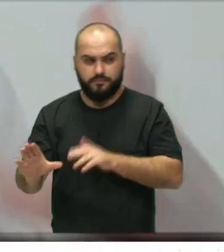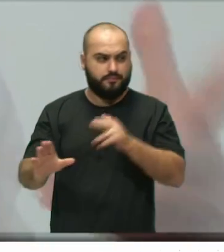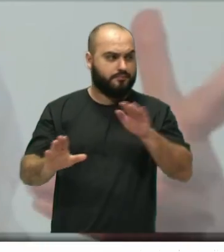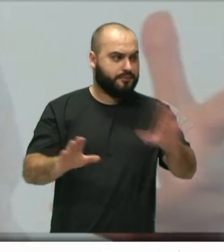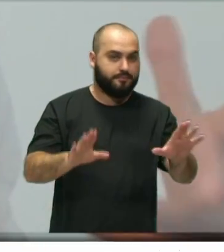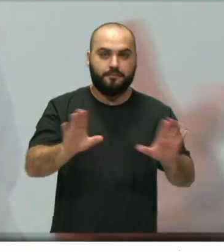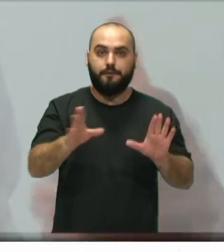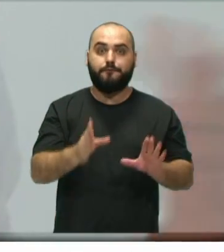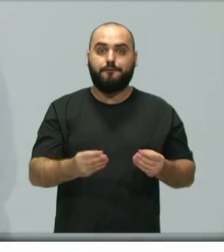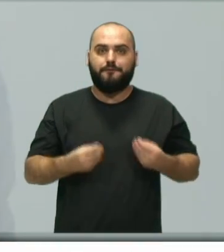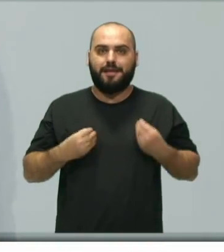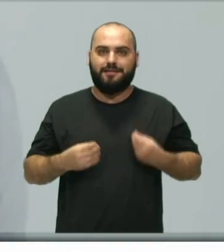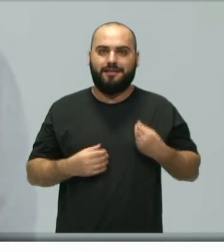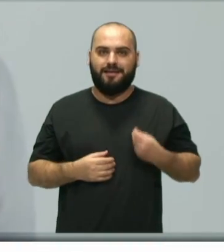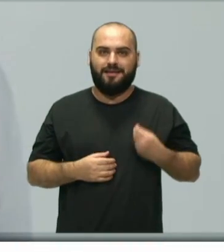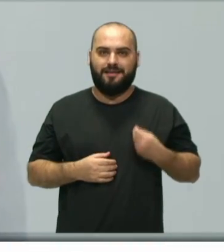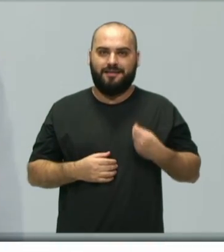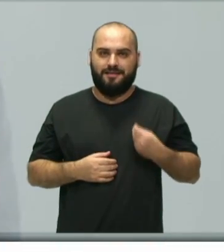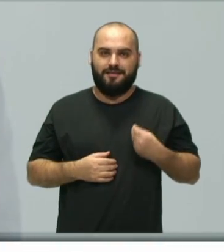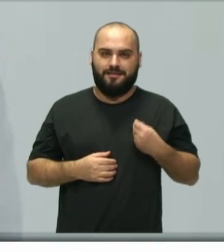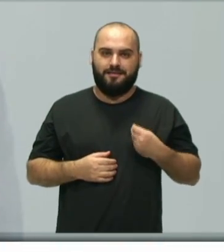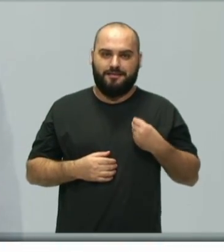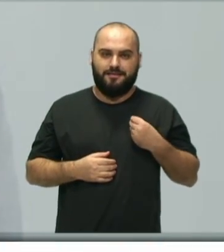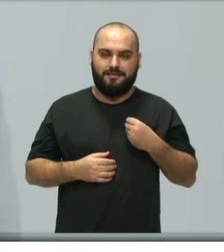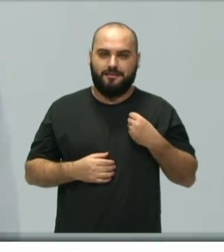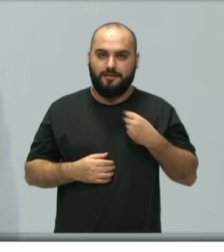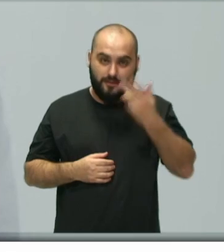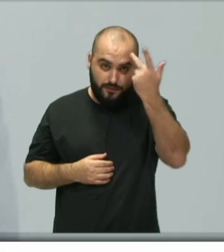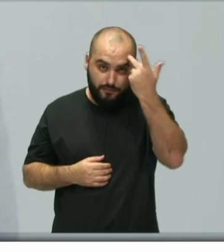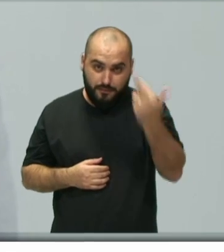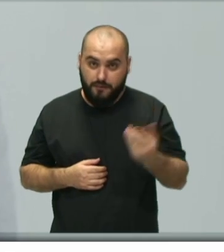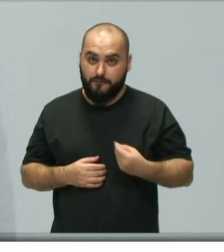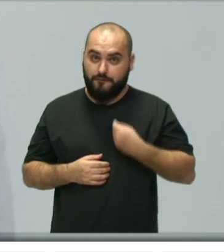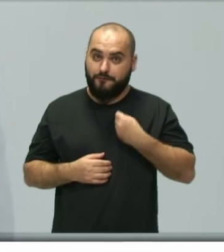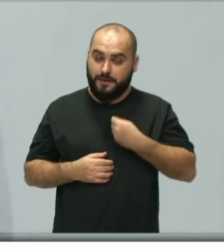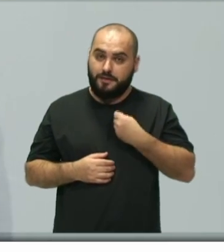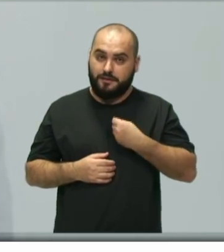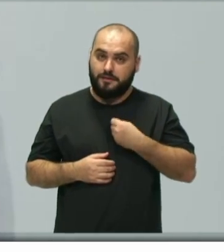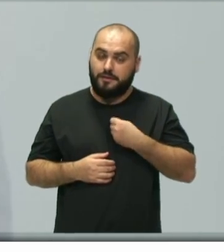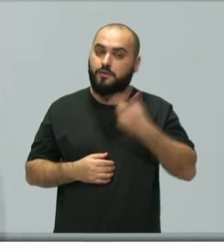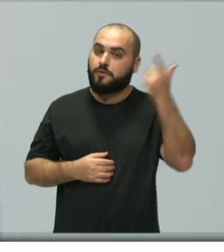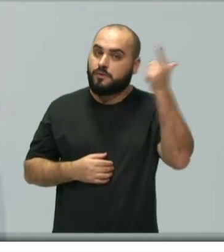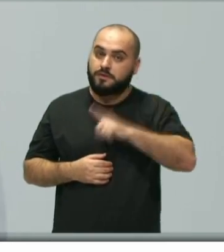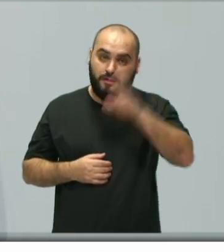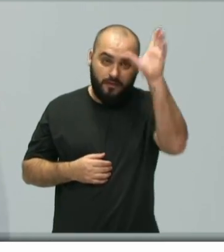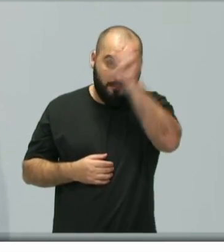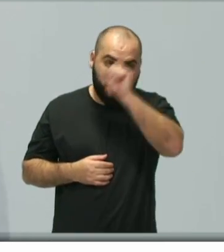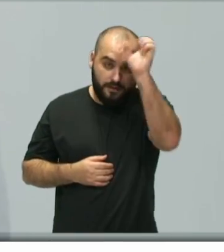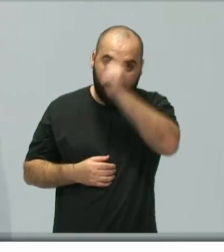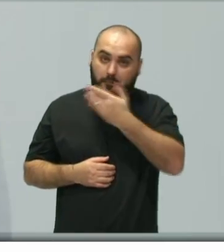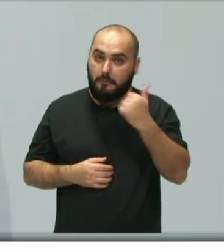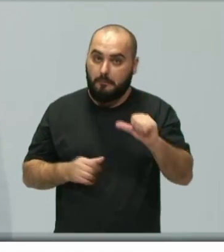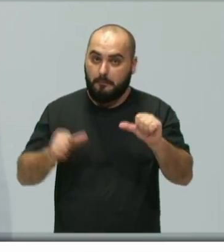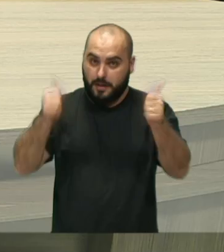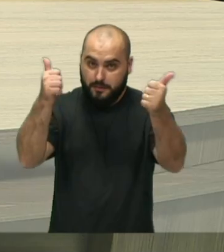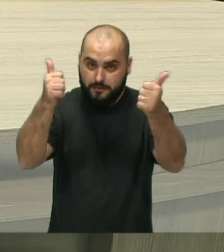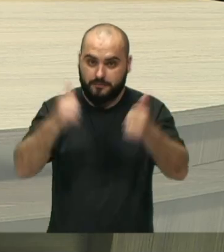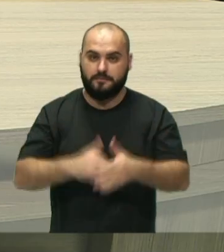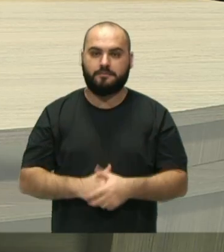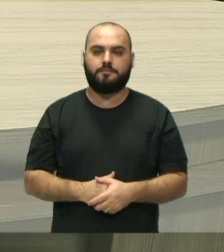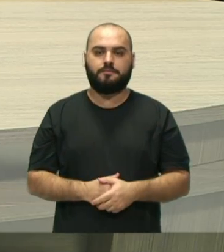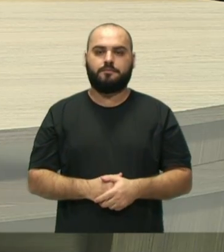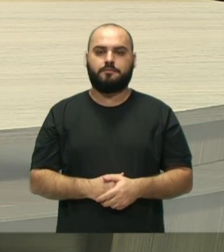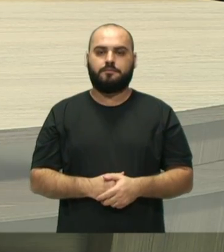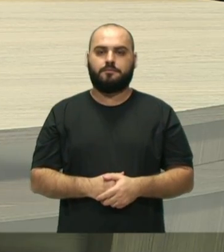da vida né, comum e que fazem o aprendizado se tornar bem mais significativo.